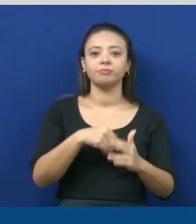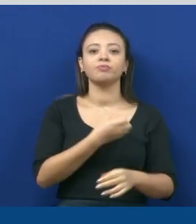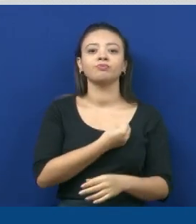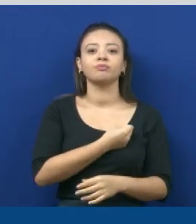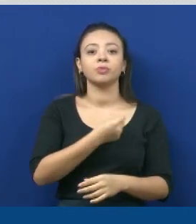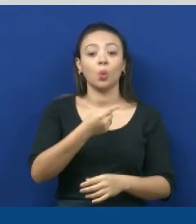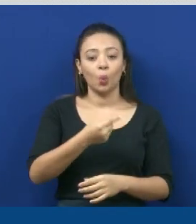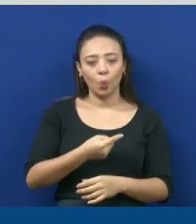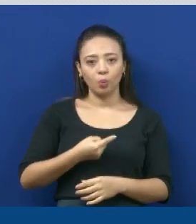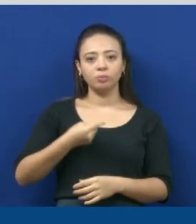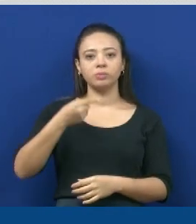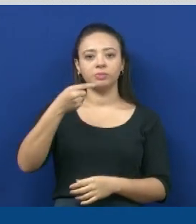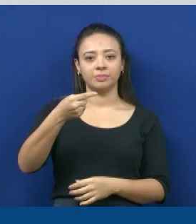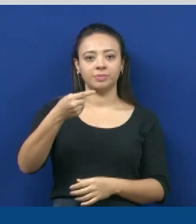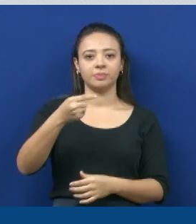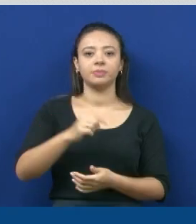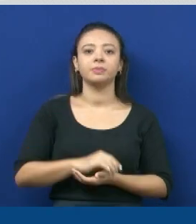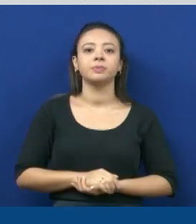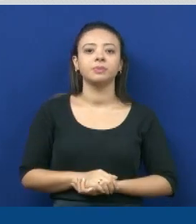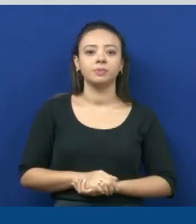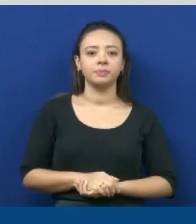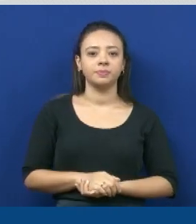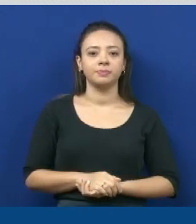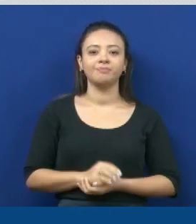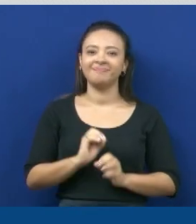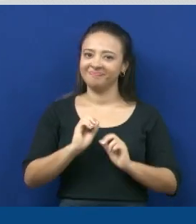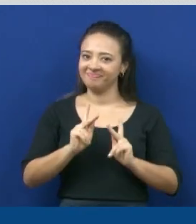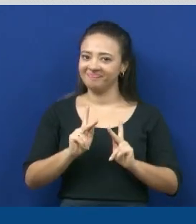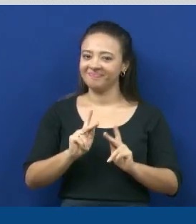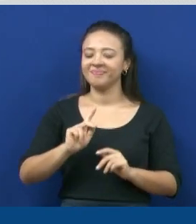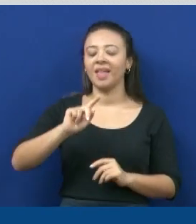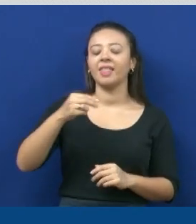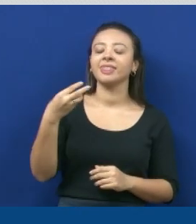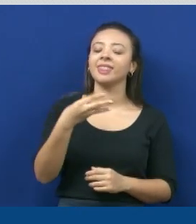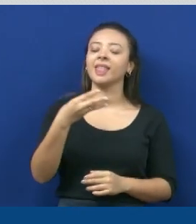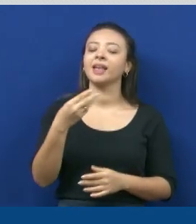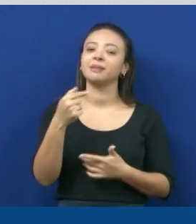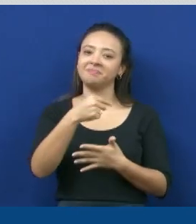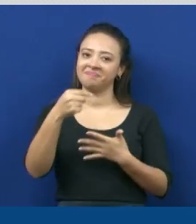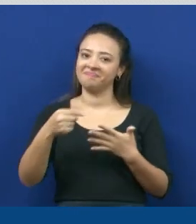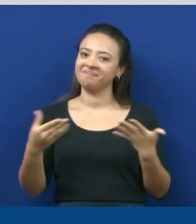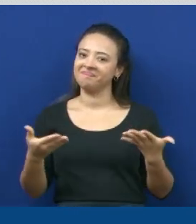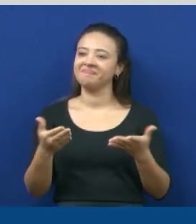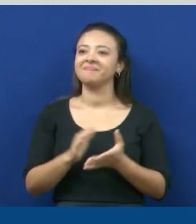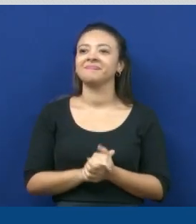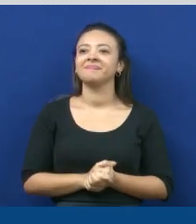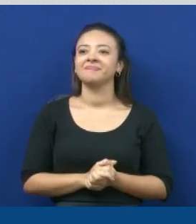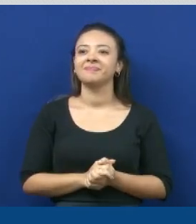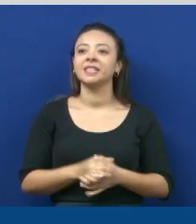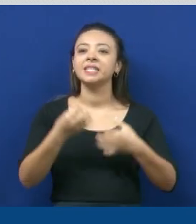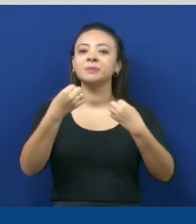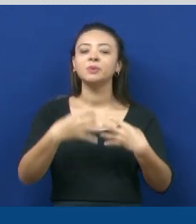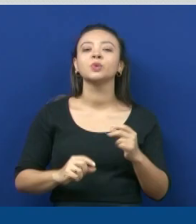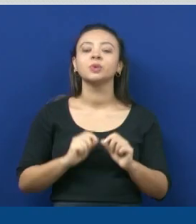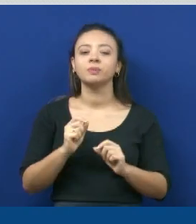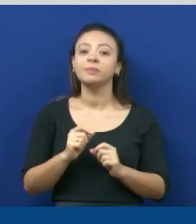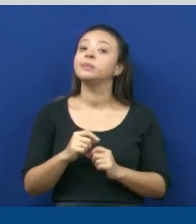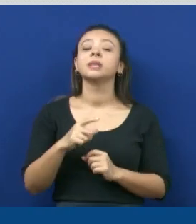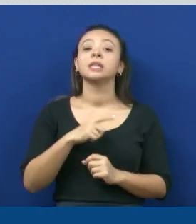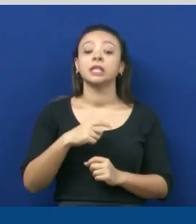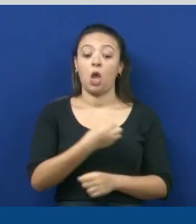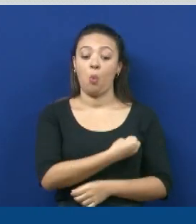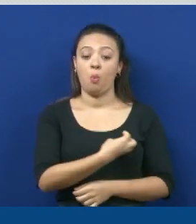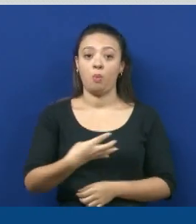ou diminuímos os expoentes. Ok? Vamos para a terceira propriedade? A terceira propriedade é potência de